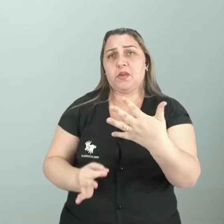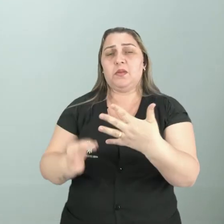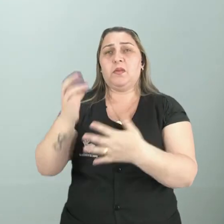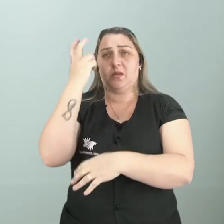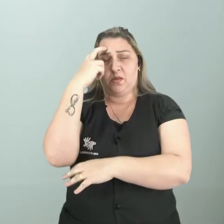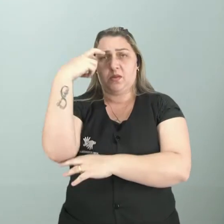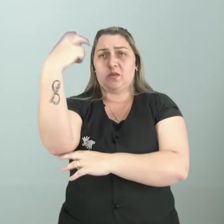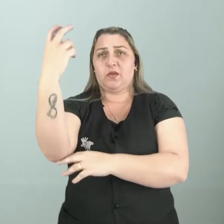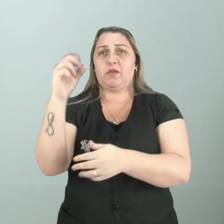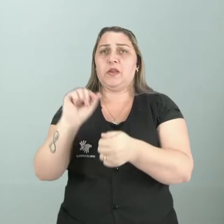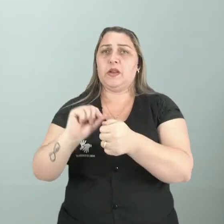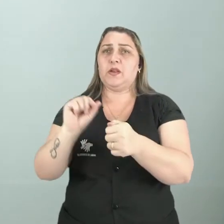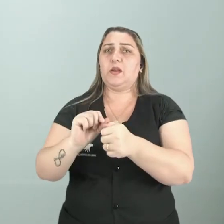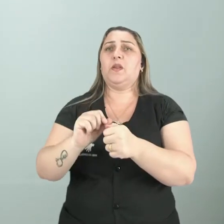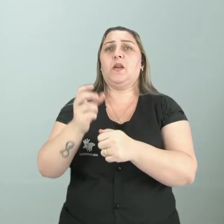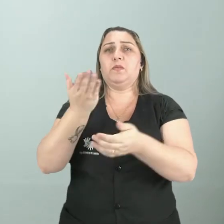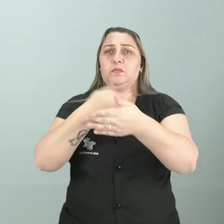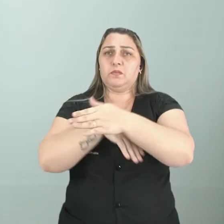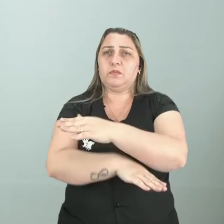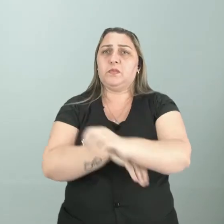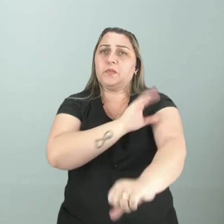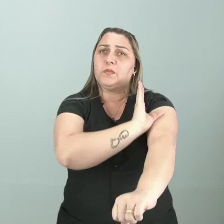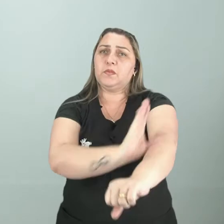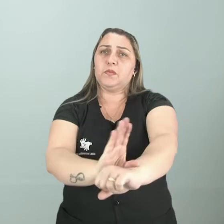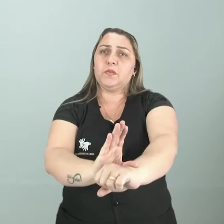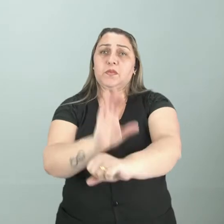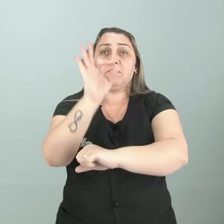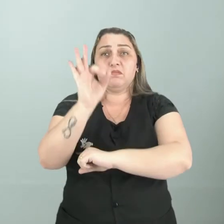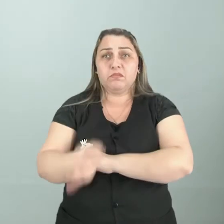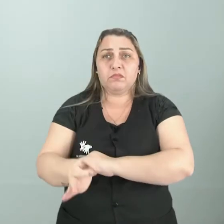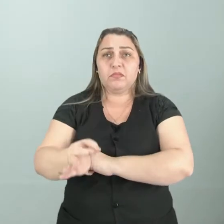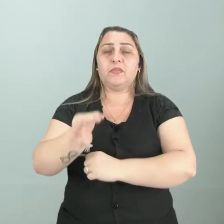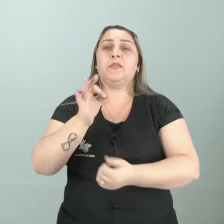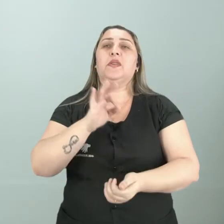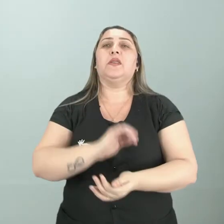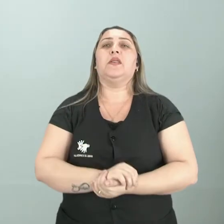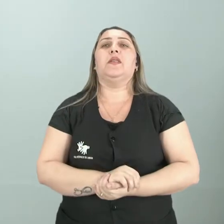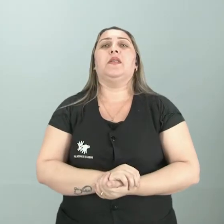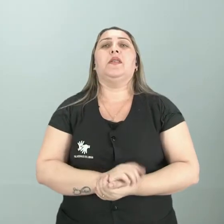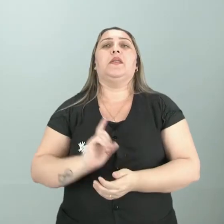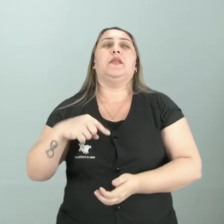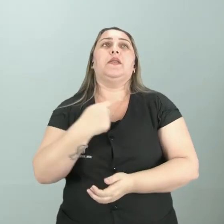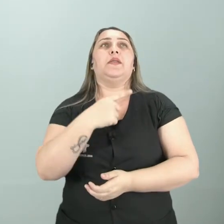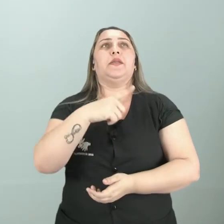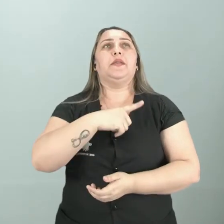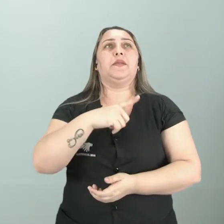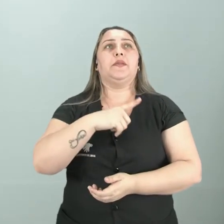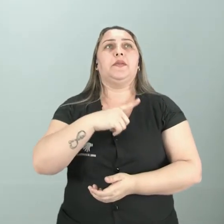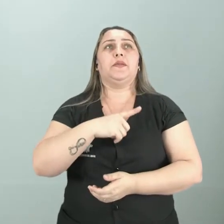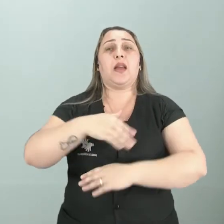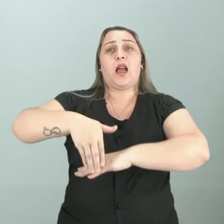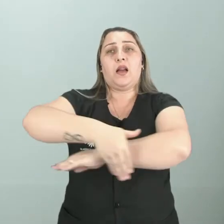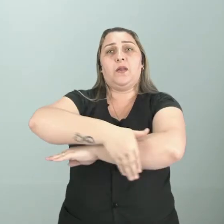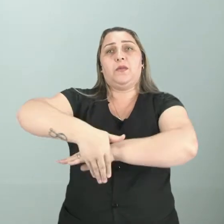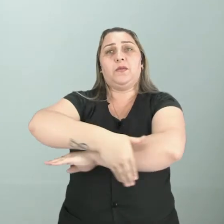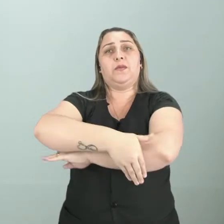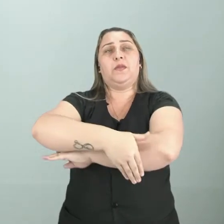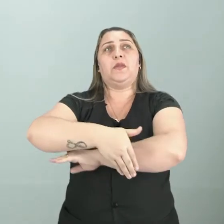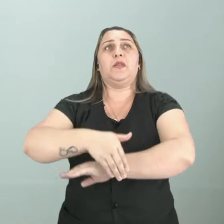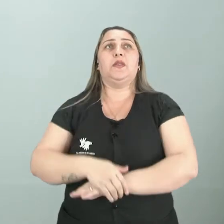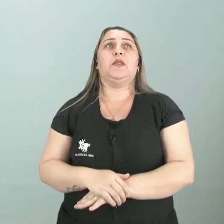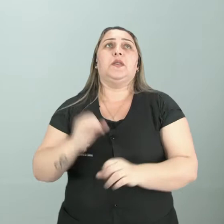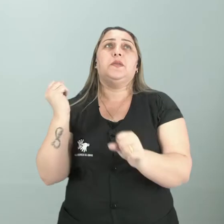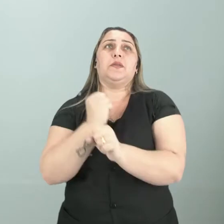culturais, que fazem parte de uma cultura, certo? Então, nós temos aqui a rua, que